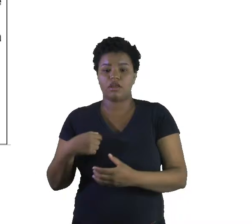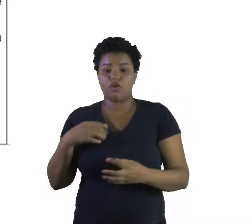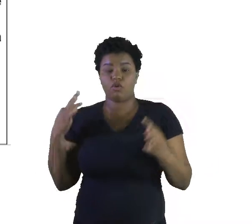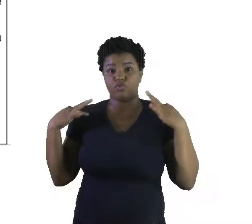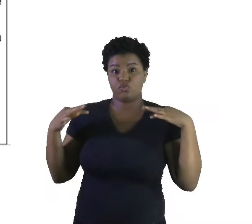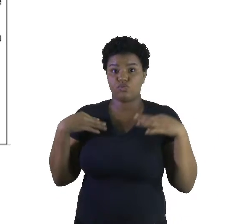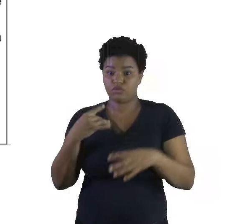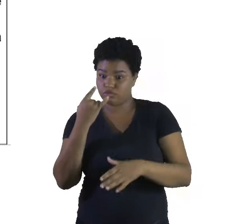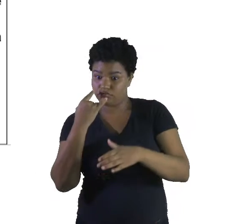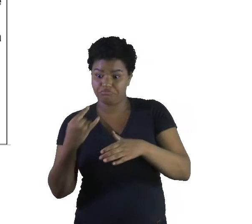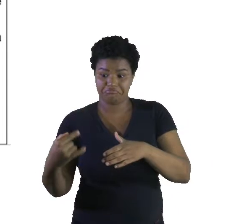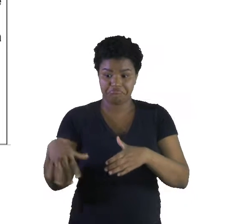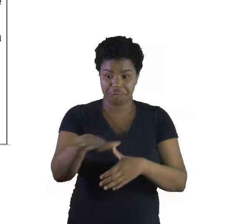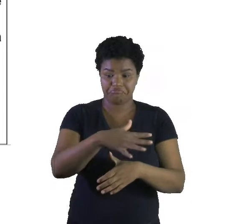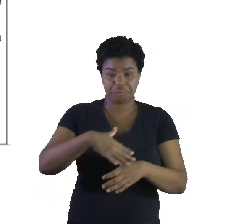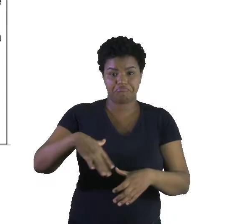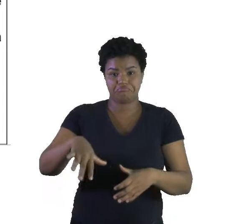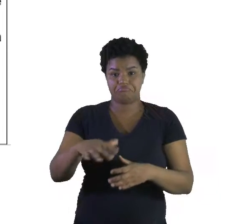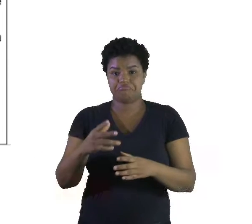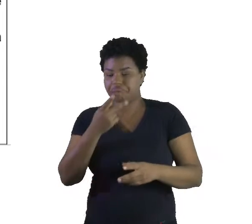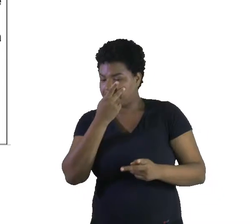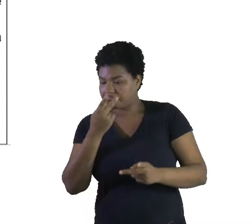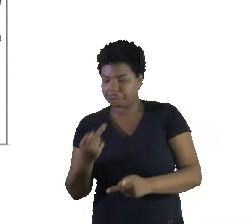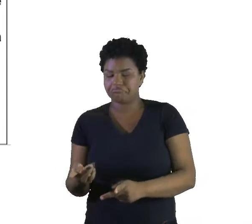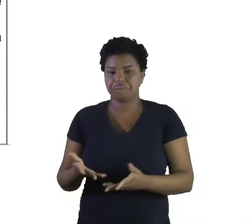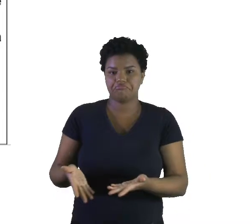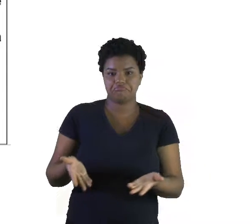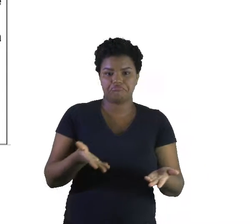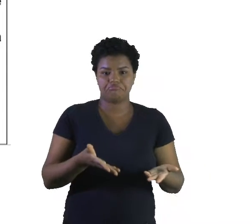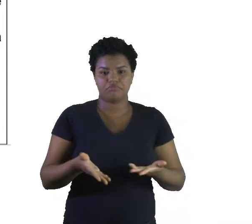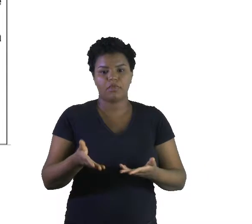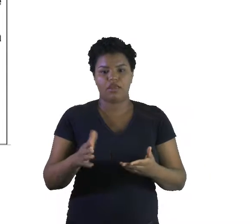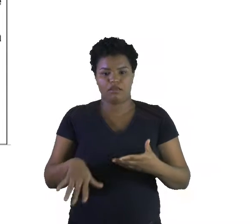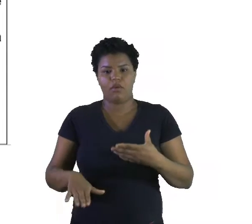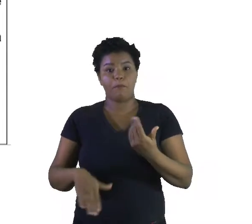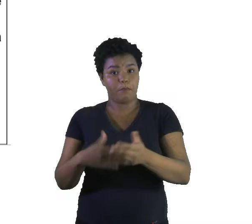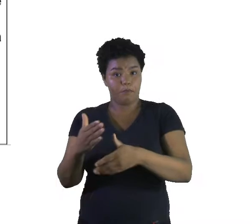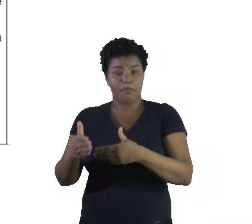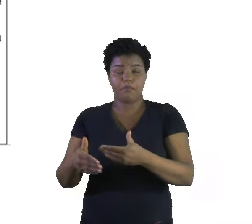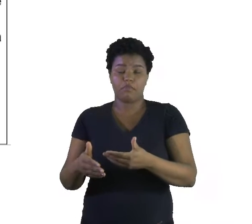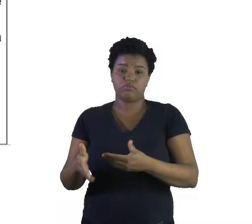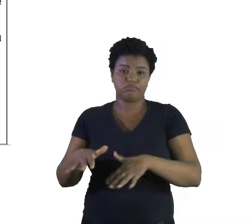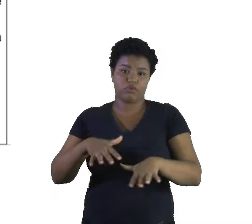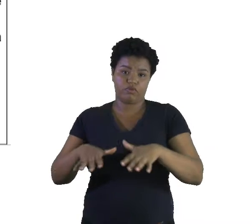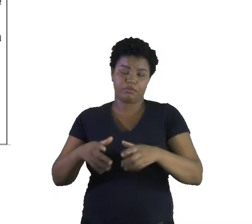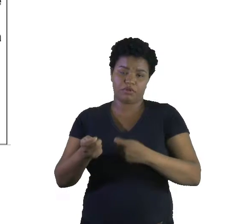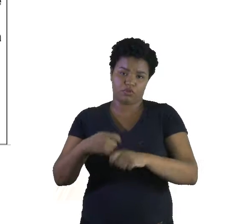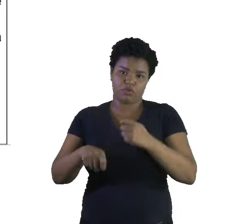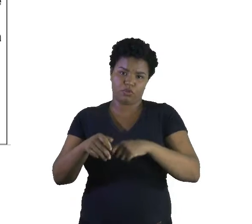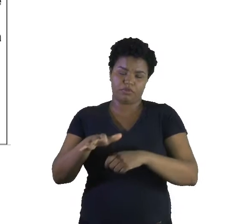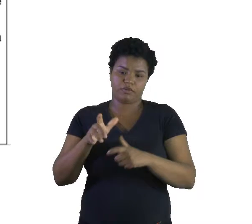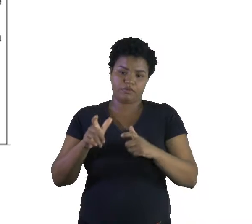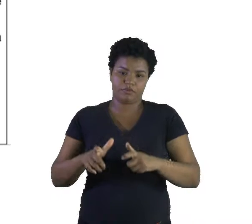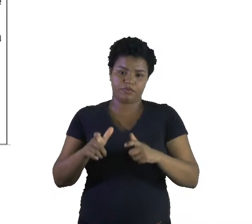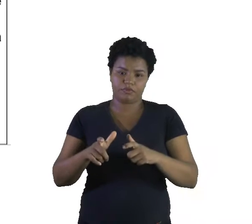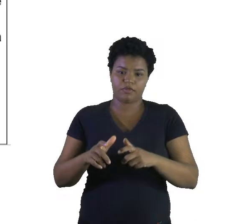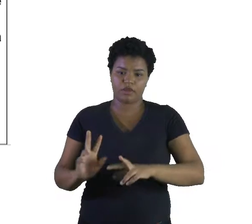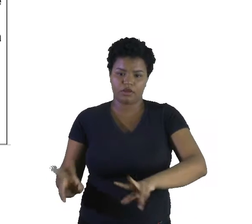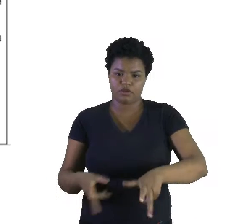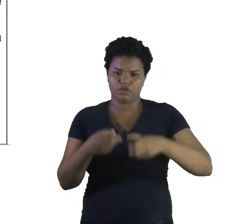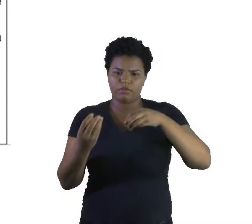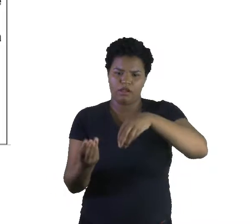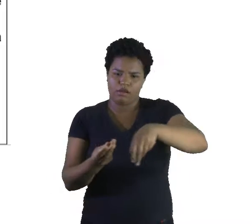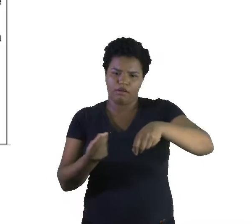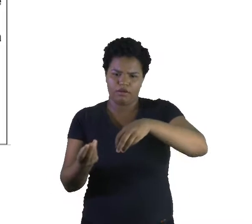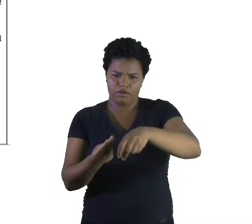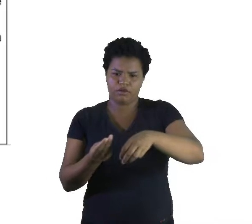né, o turismo, pessoas visitam e movimenta a economia do local. Exploração de minérios, é rico em